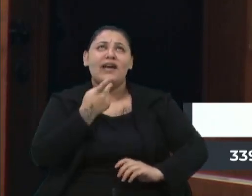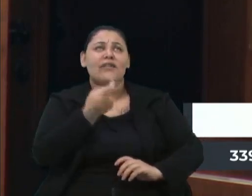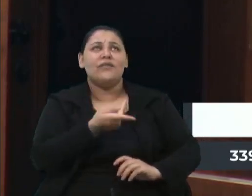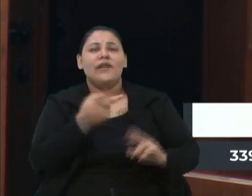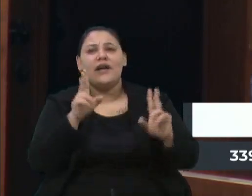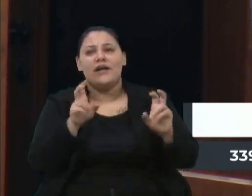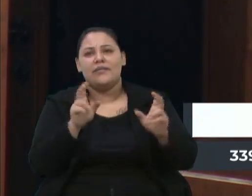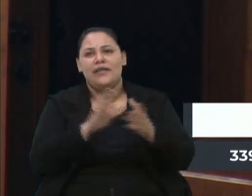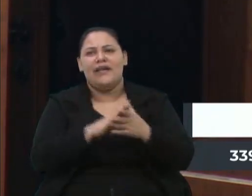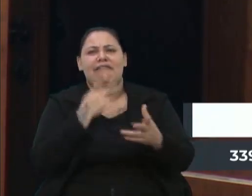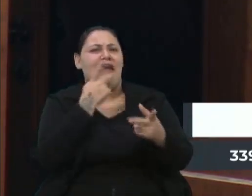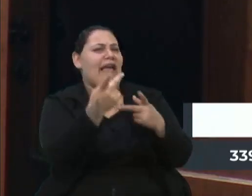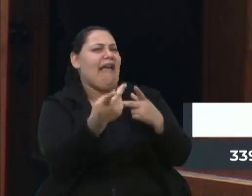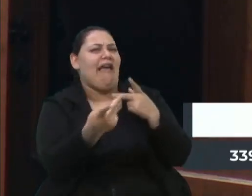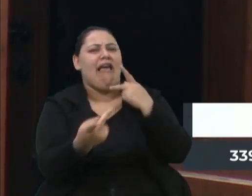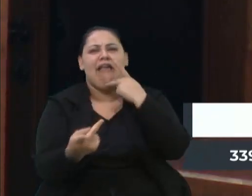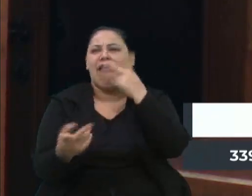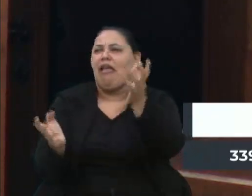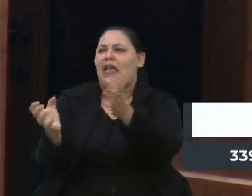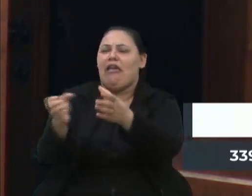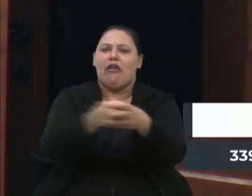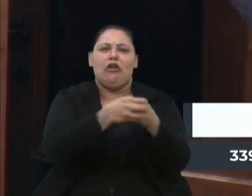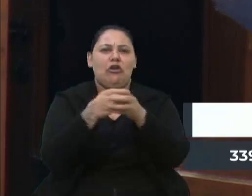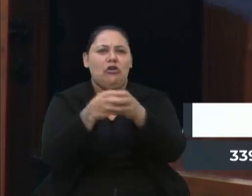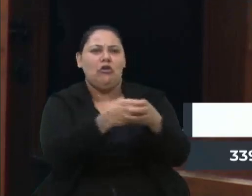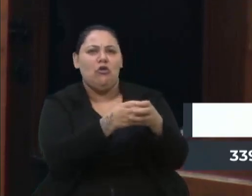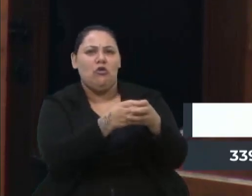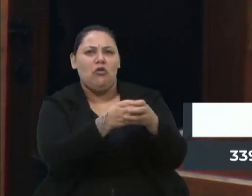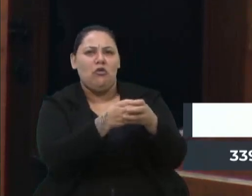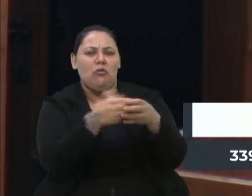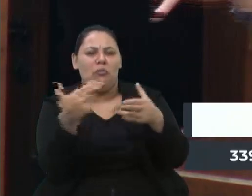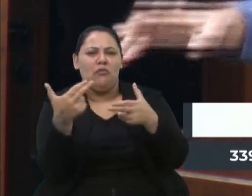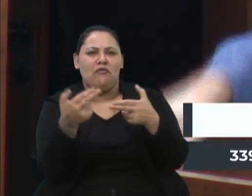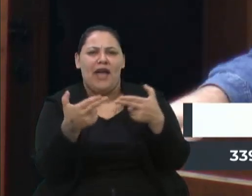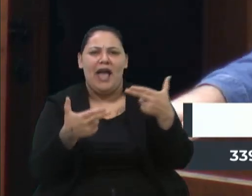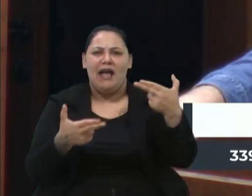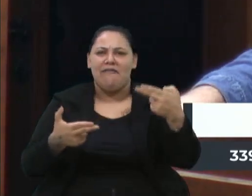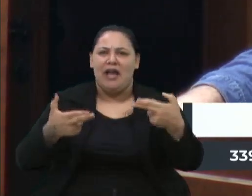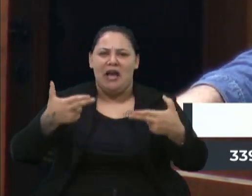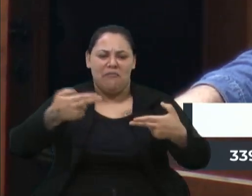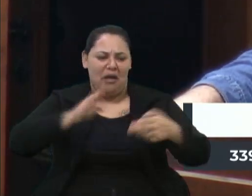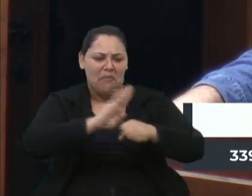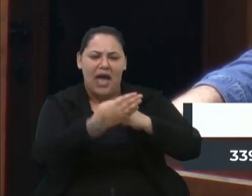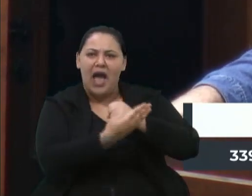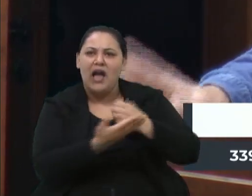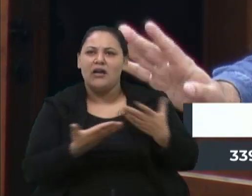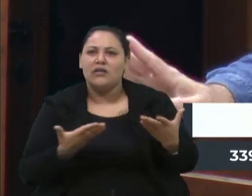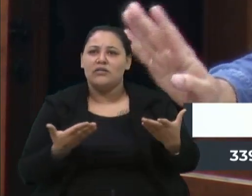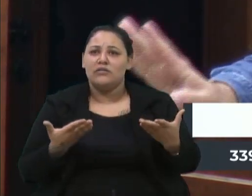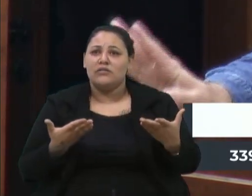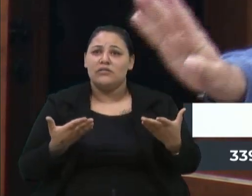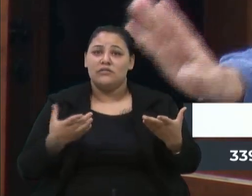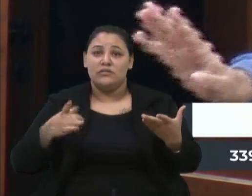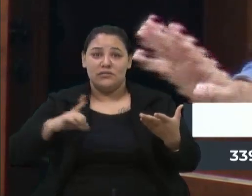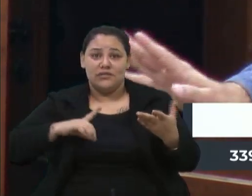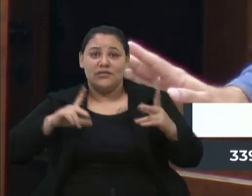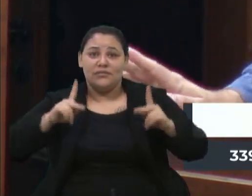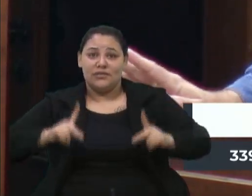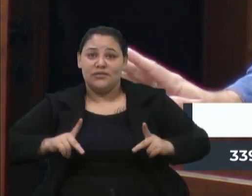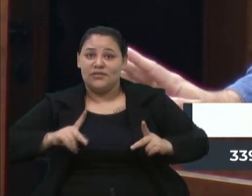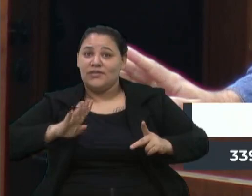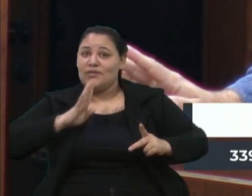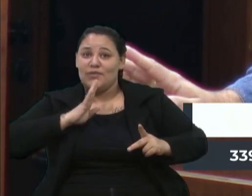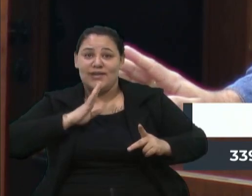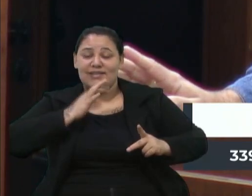as suas falam de Facção de negócio de bairro tem gente que não conhece